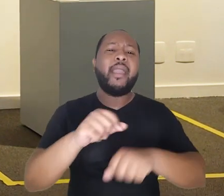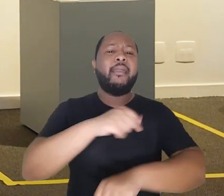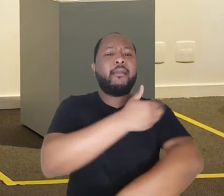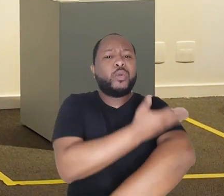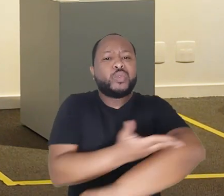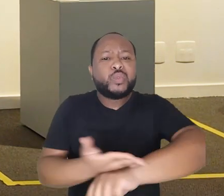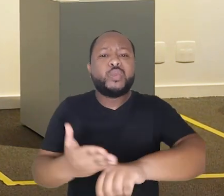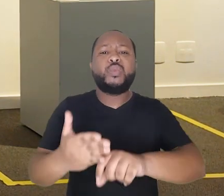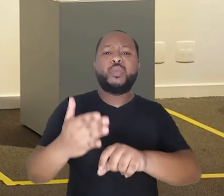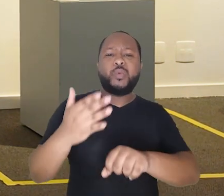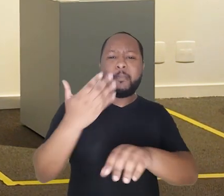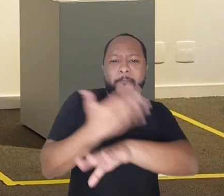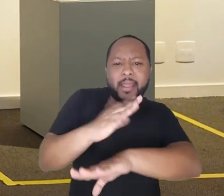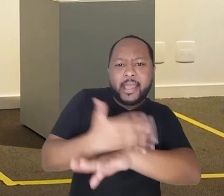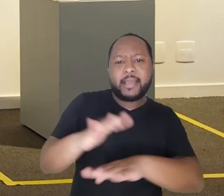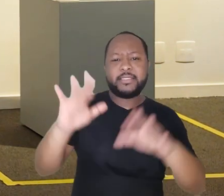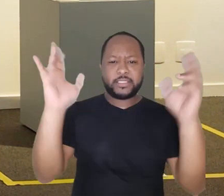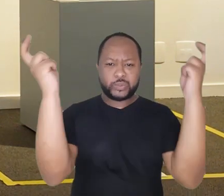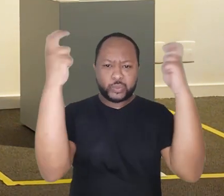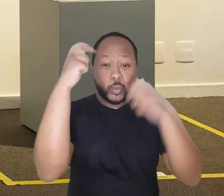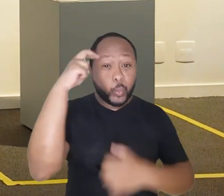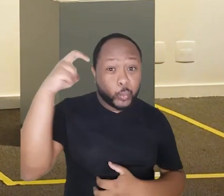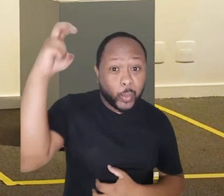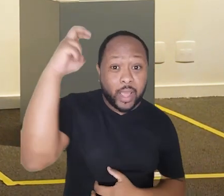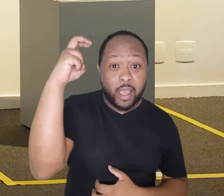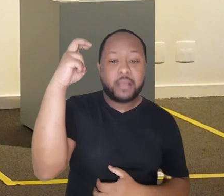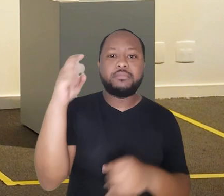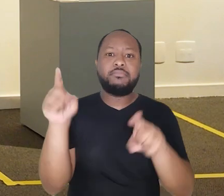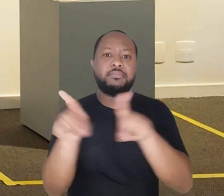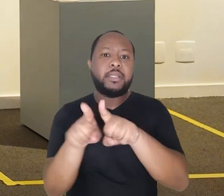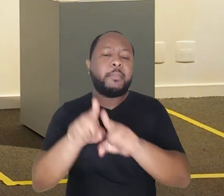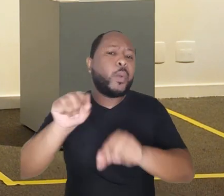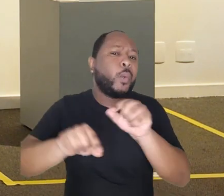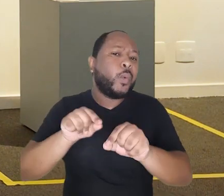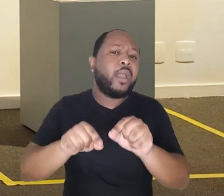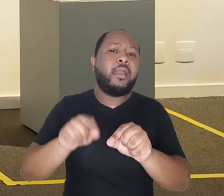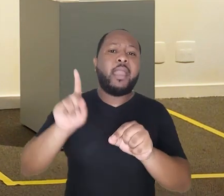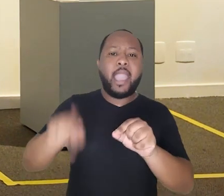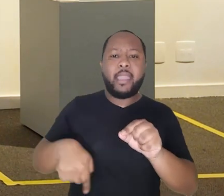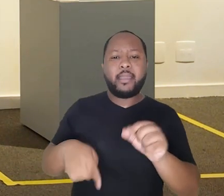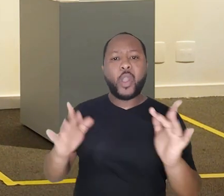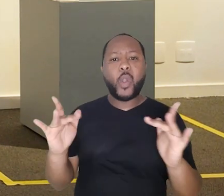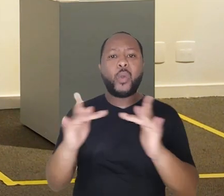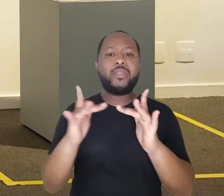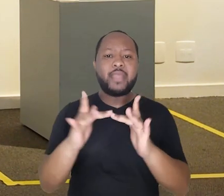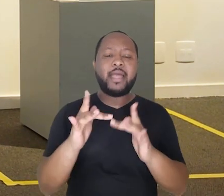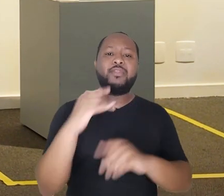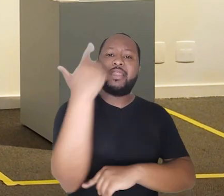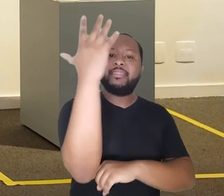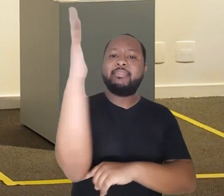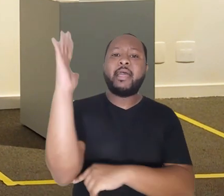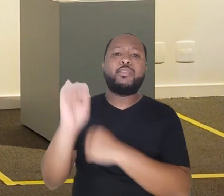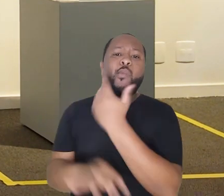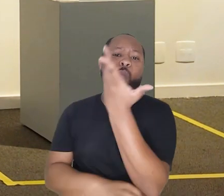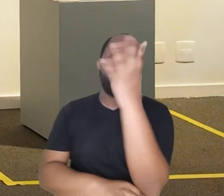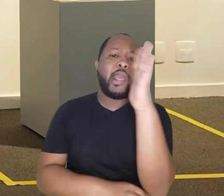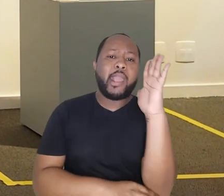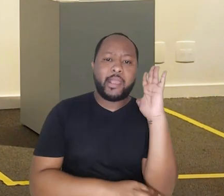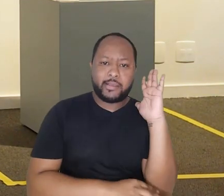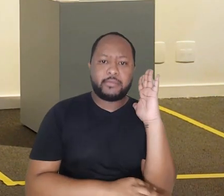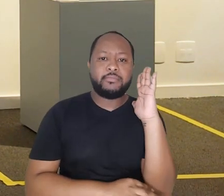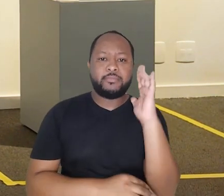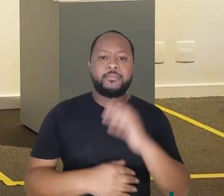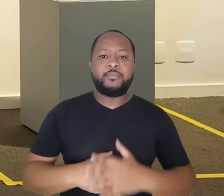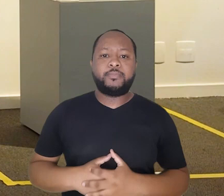né, práticas culturais, e também um contato que ele teve muito forte com a natureza, com essa temática da